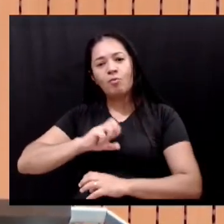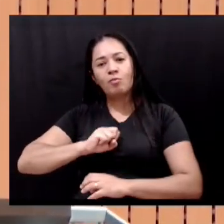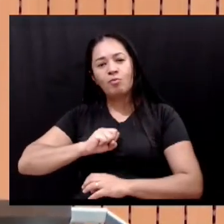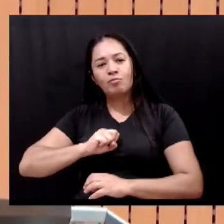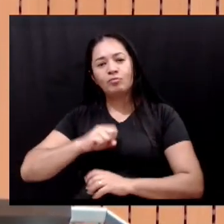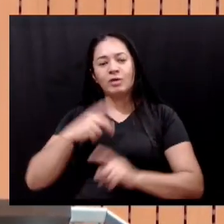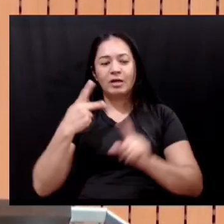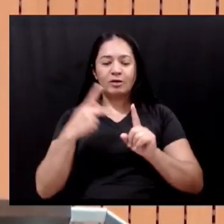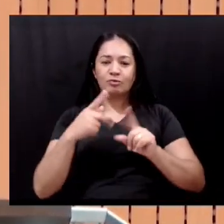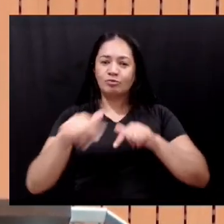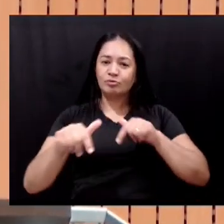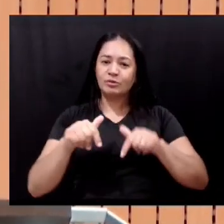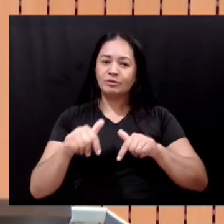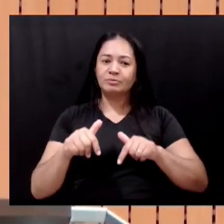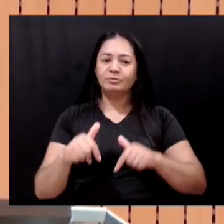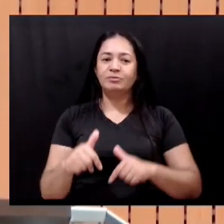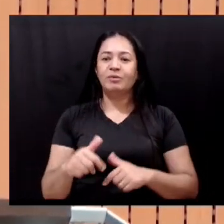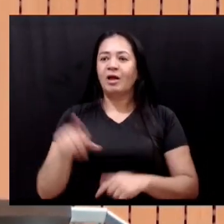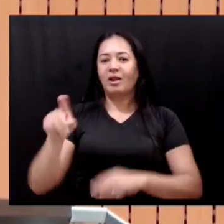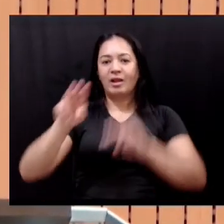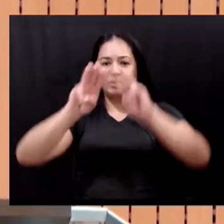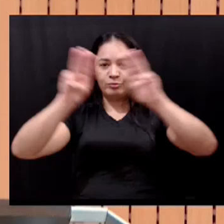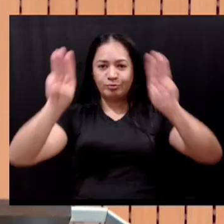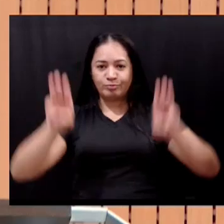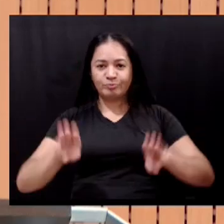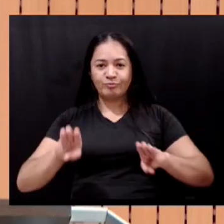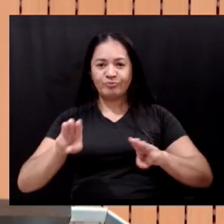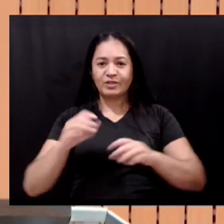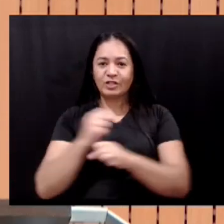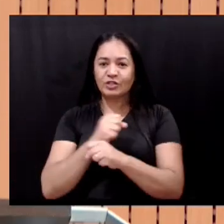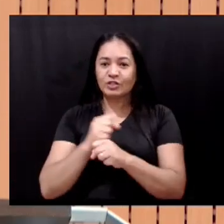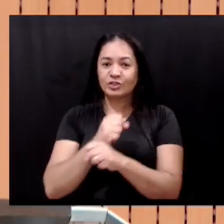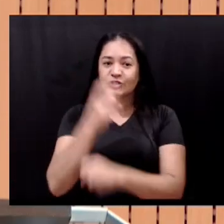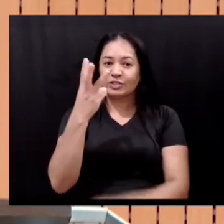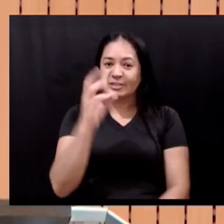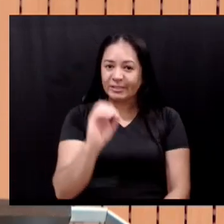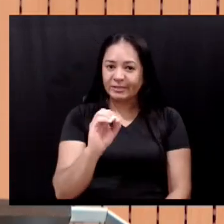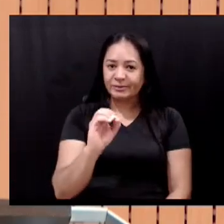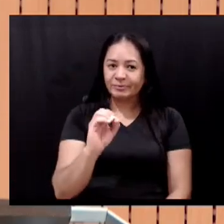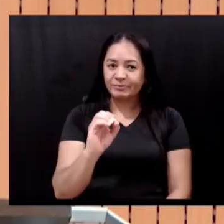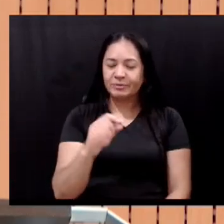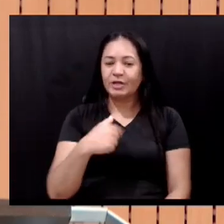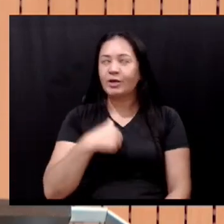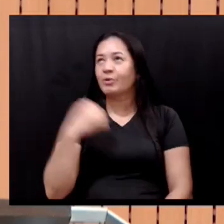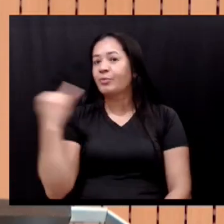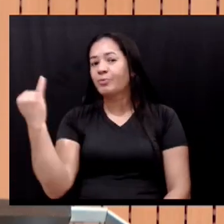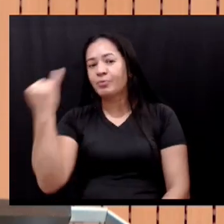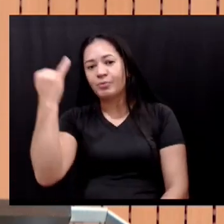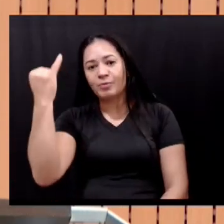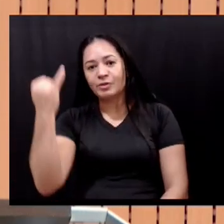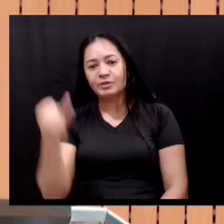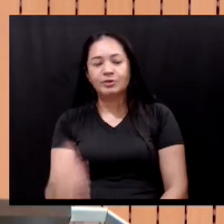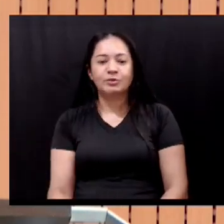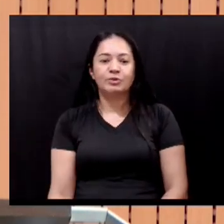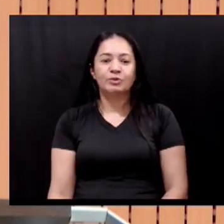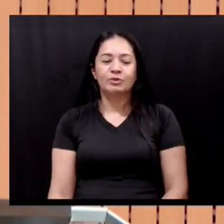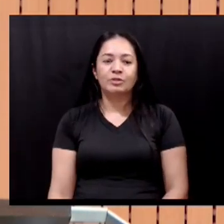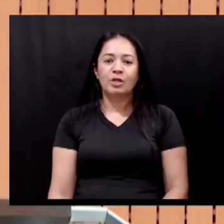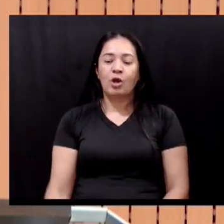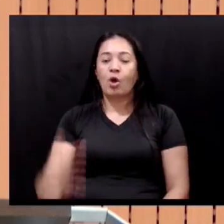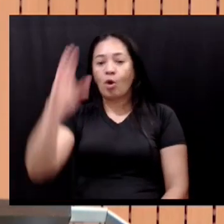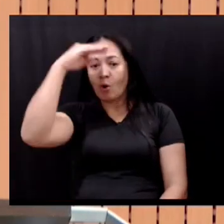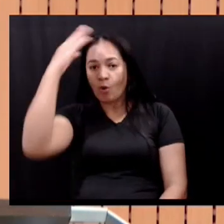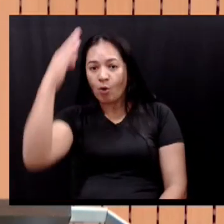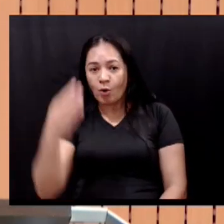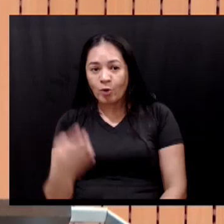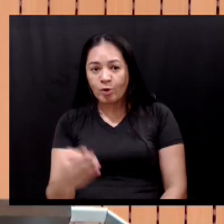na instituição há mais de 30 anos. Acho muito importante homenagear